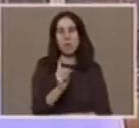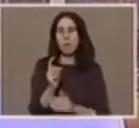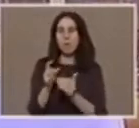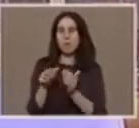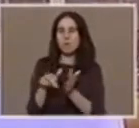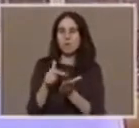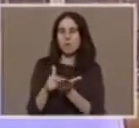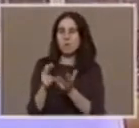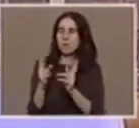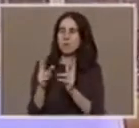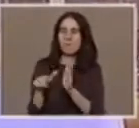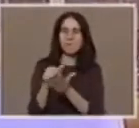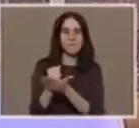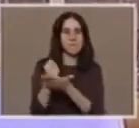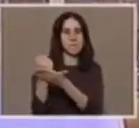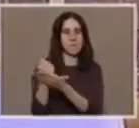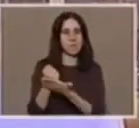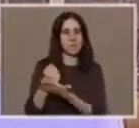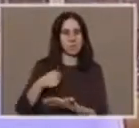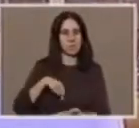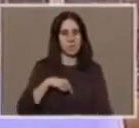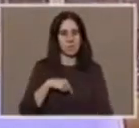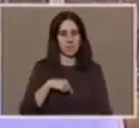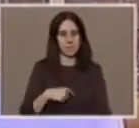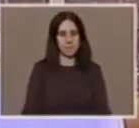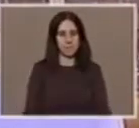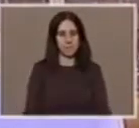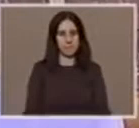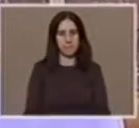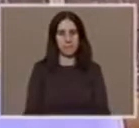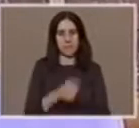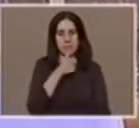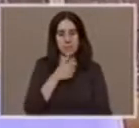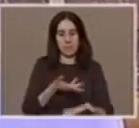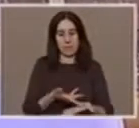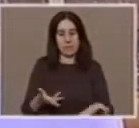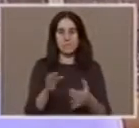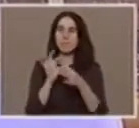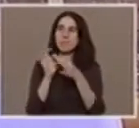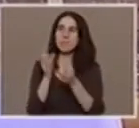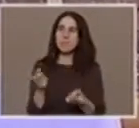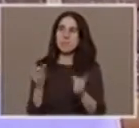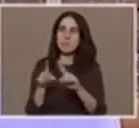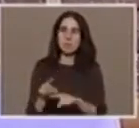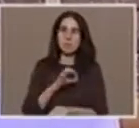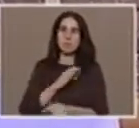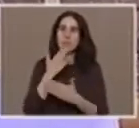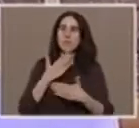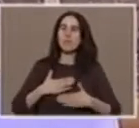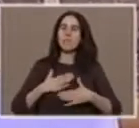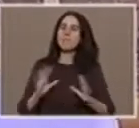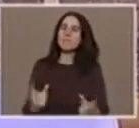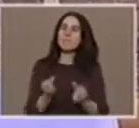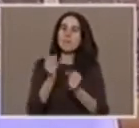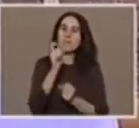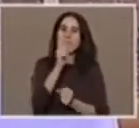esperamos sempre o vosso auxílio. Por este sacrifício de reconciliação, dai, Senhor, a salvação